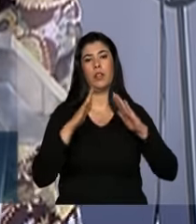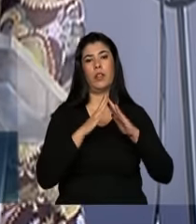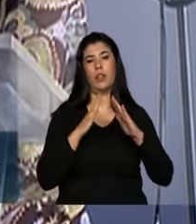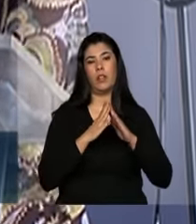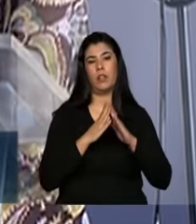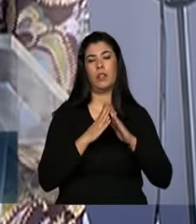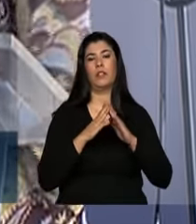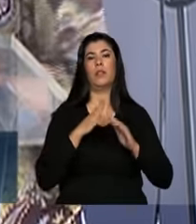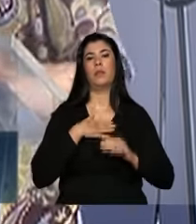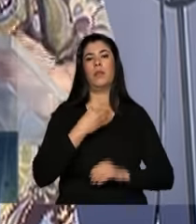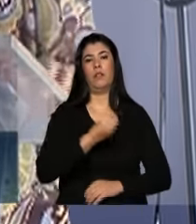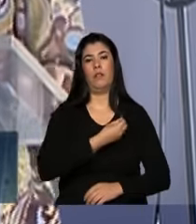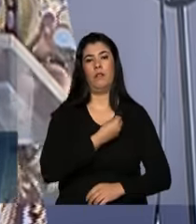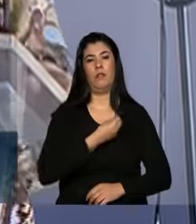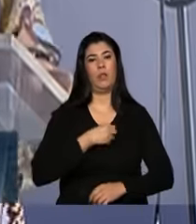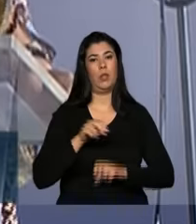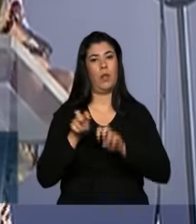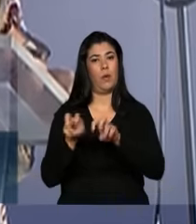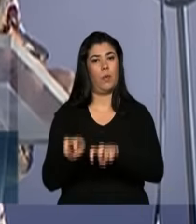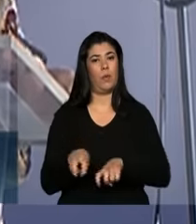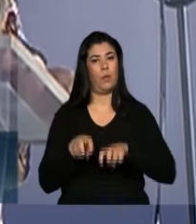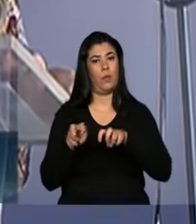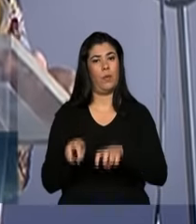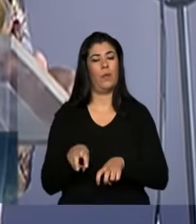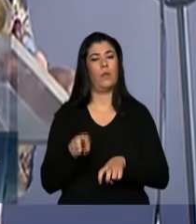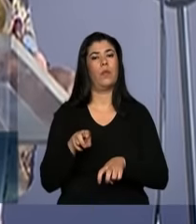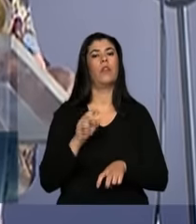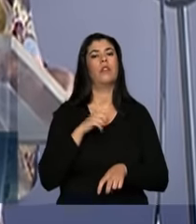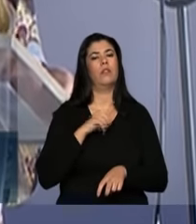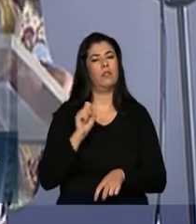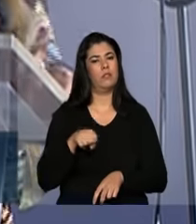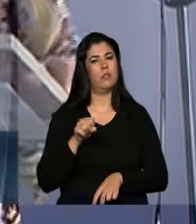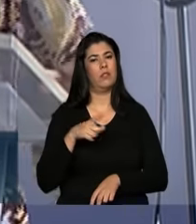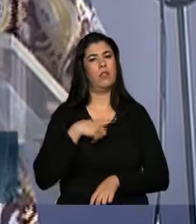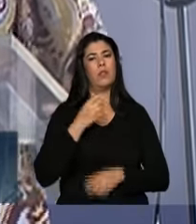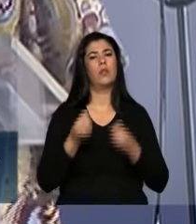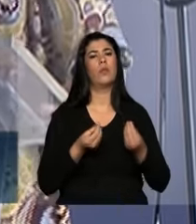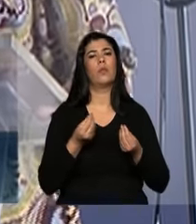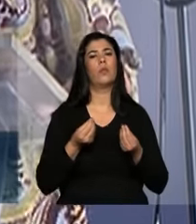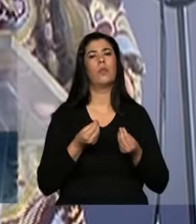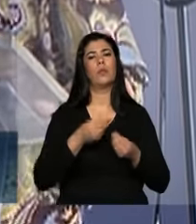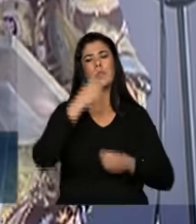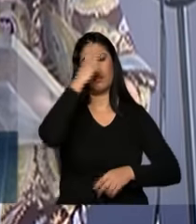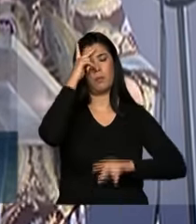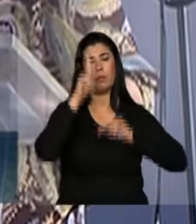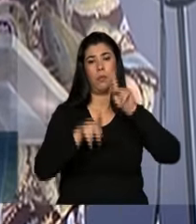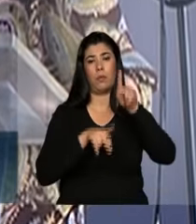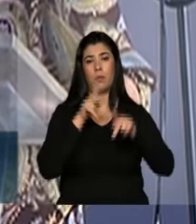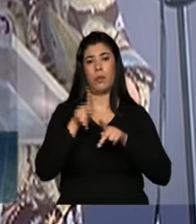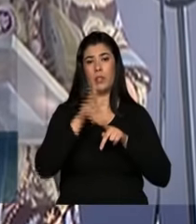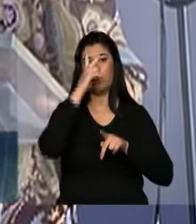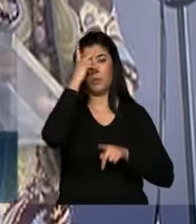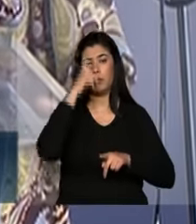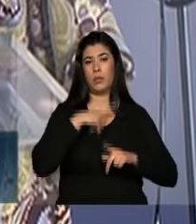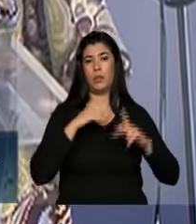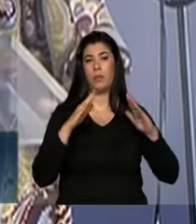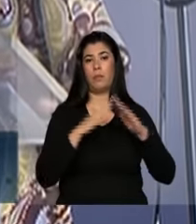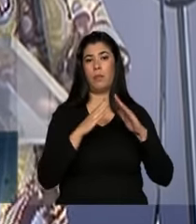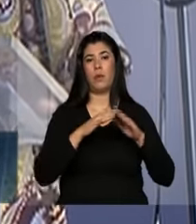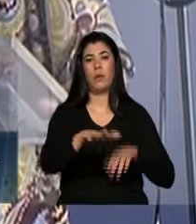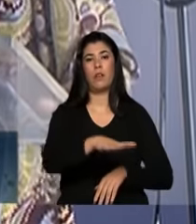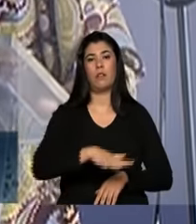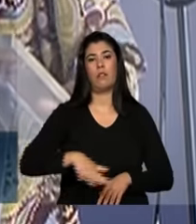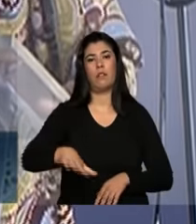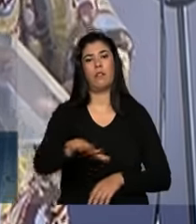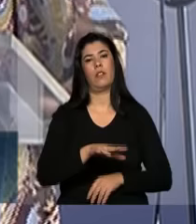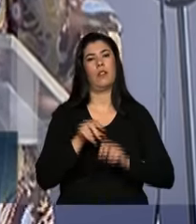Rural para aquelas populações que moram ainda na zona rural. É